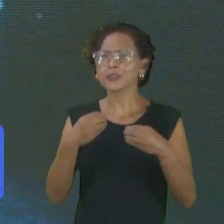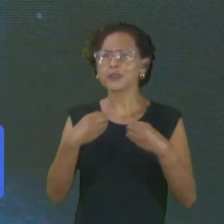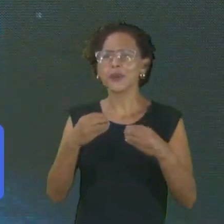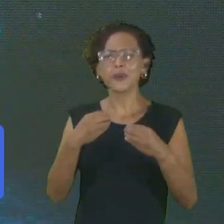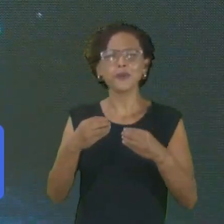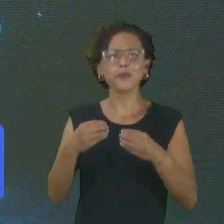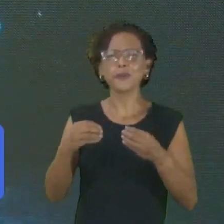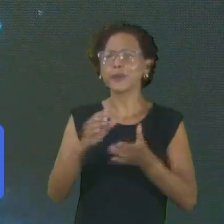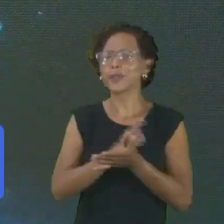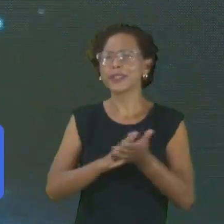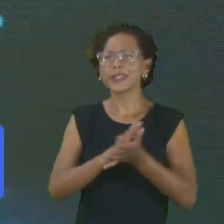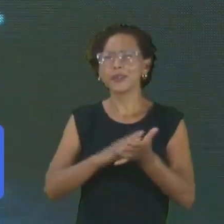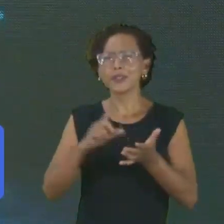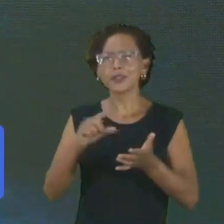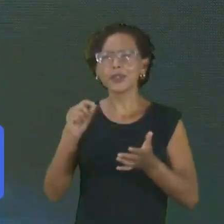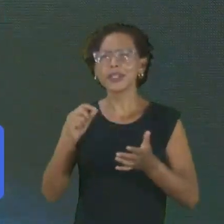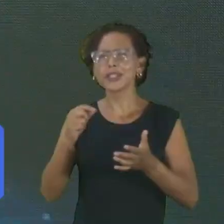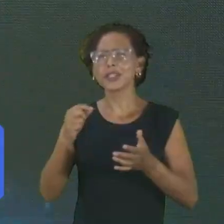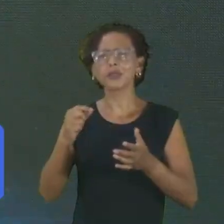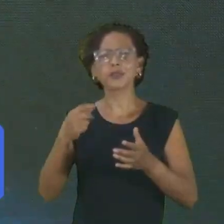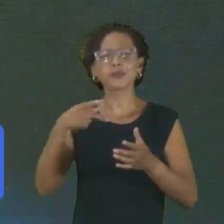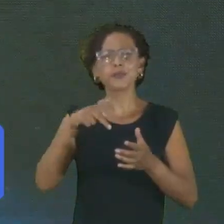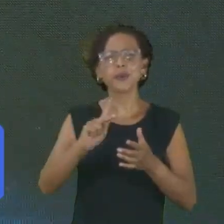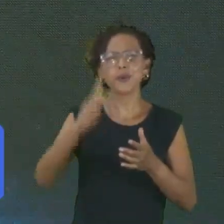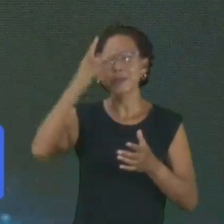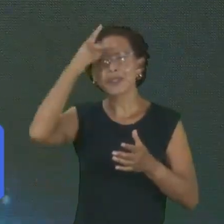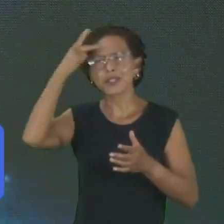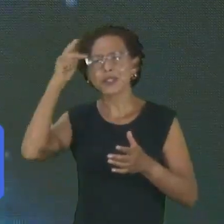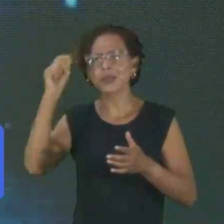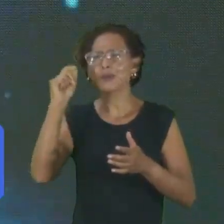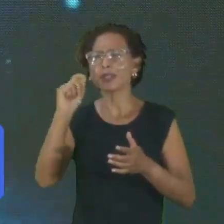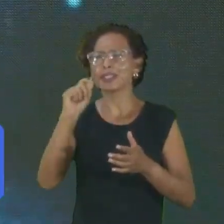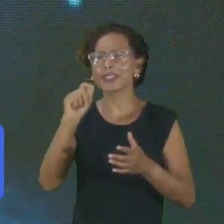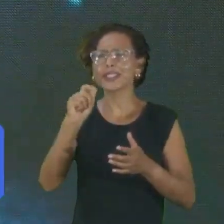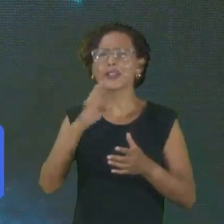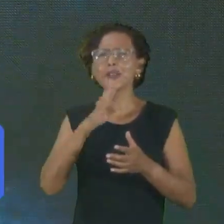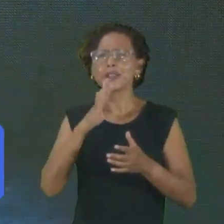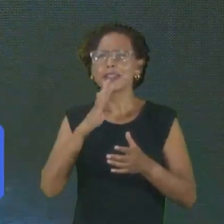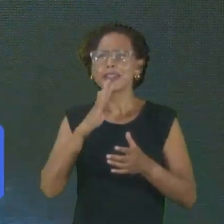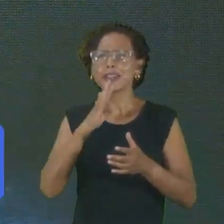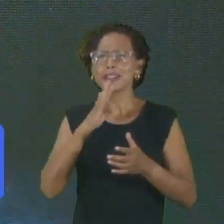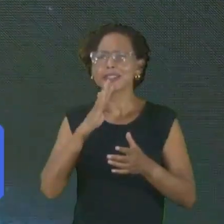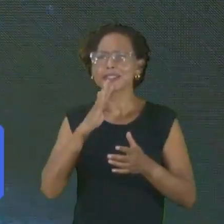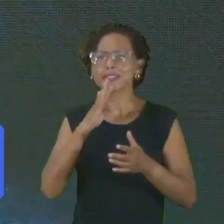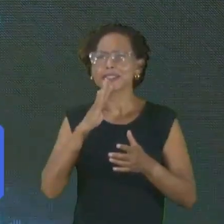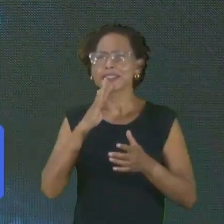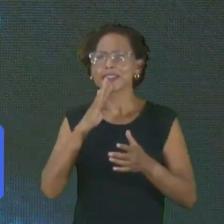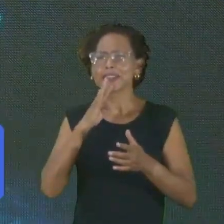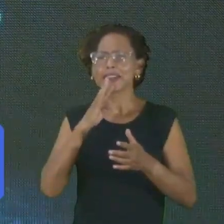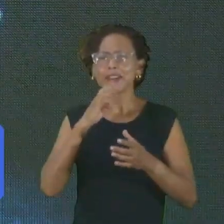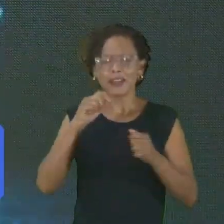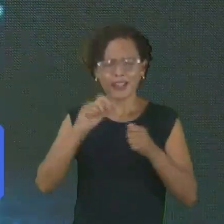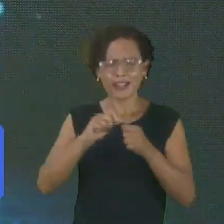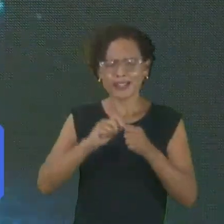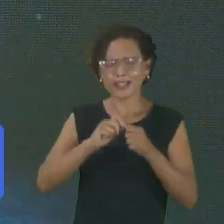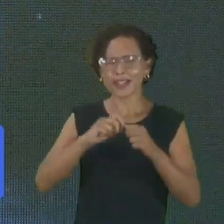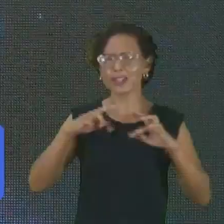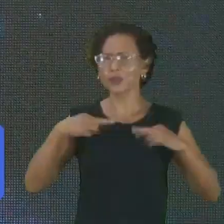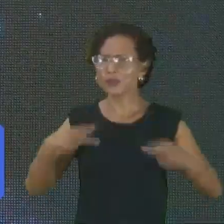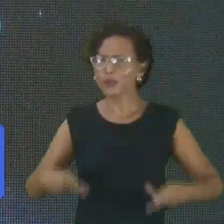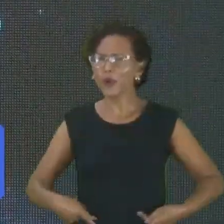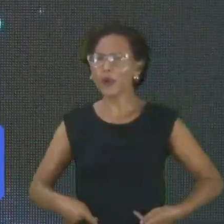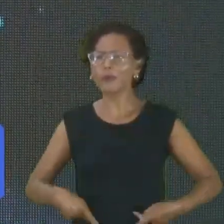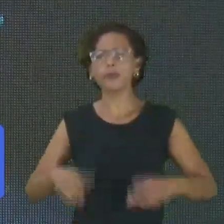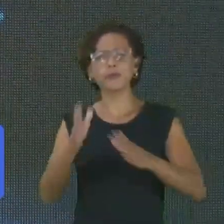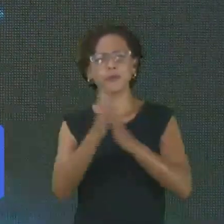incircuncisão pelos que chamam circuncisão, feita do corpo por mãos humanas, e que naquela época